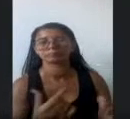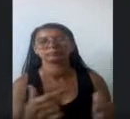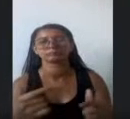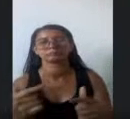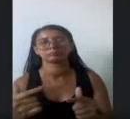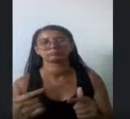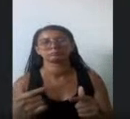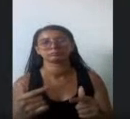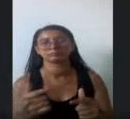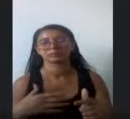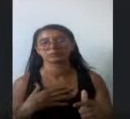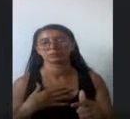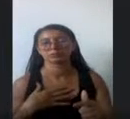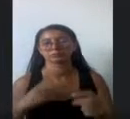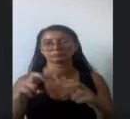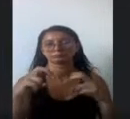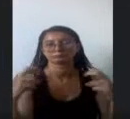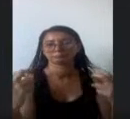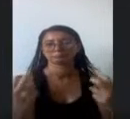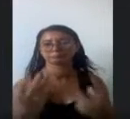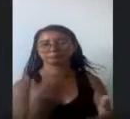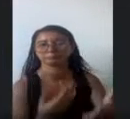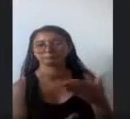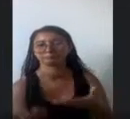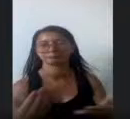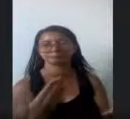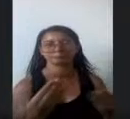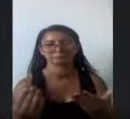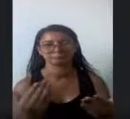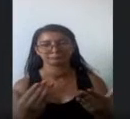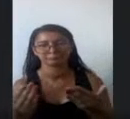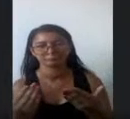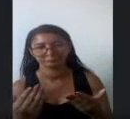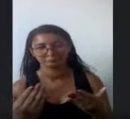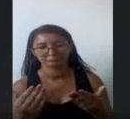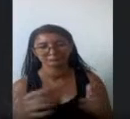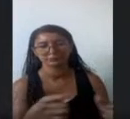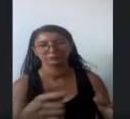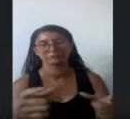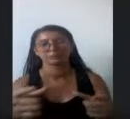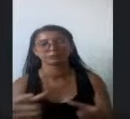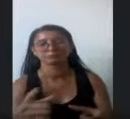também com as equipes, gosto de estar nos espaços onde se produz o